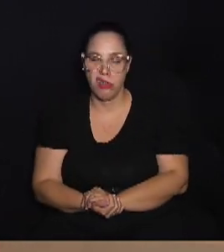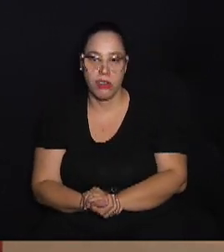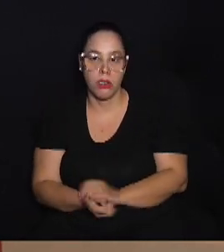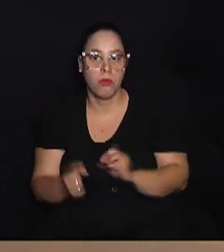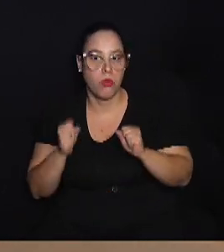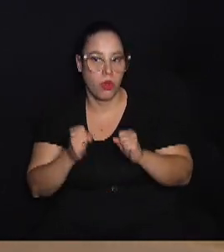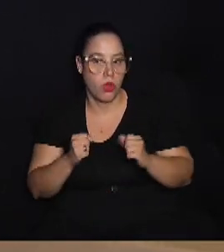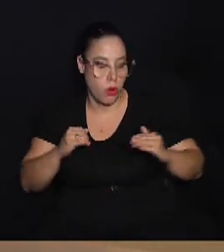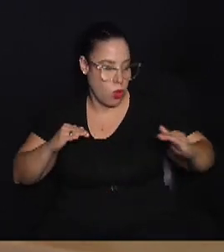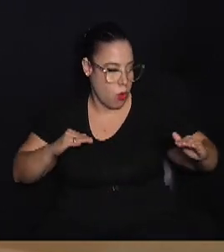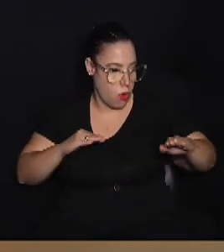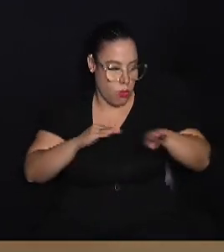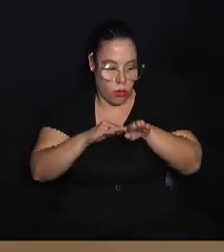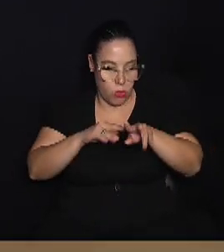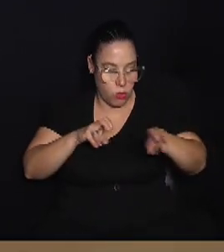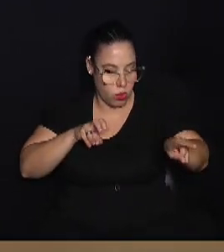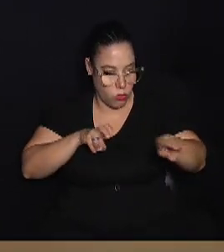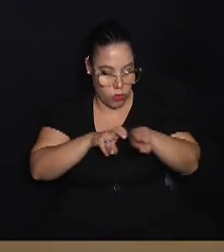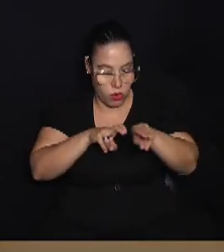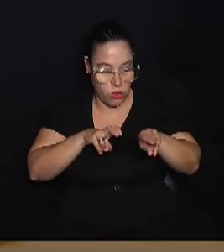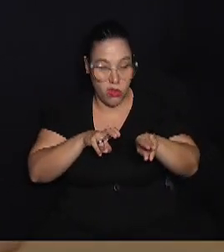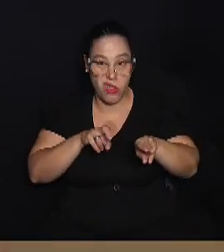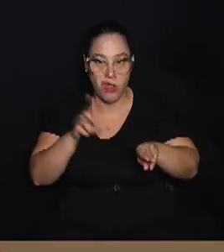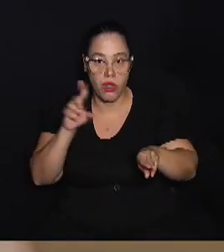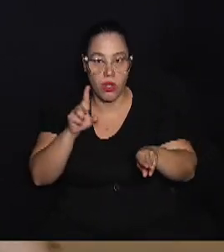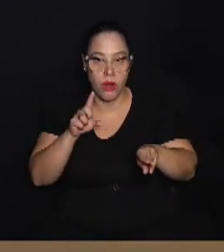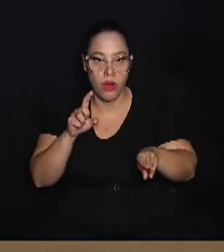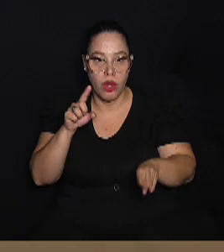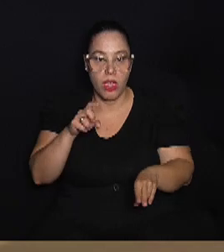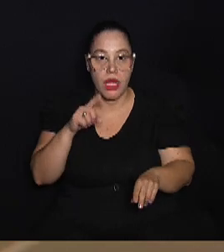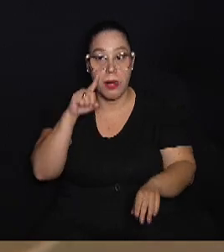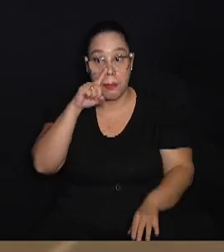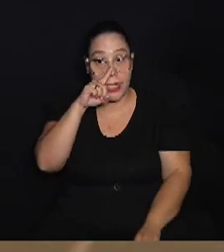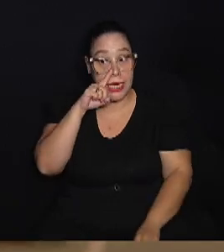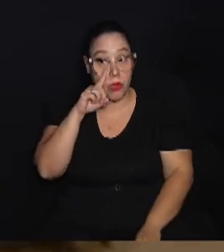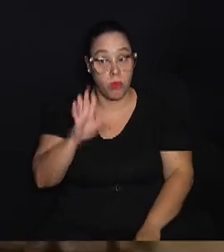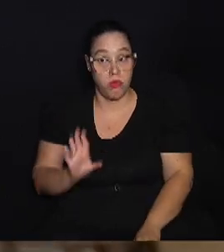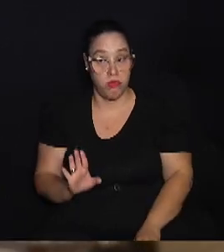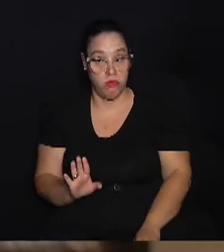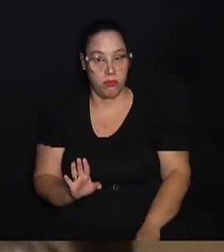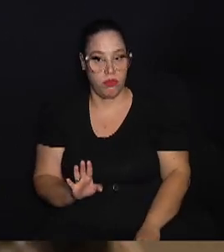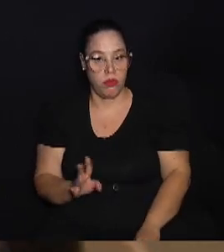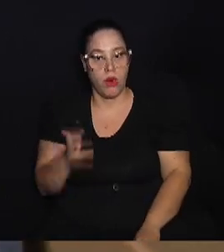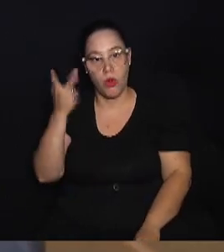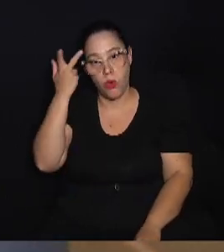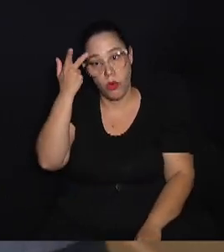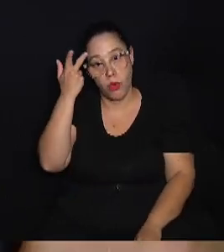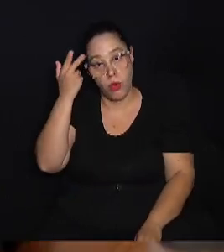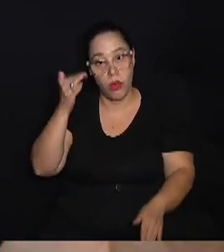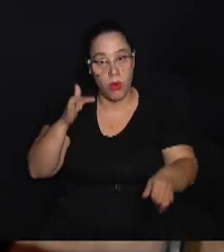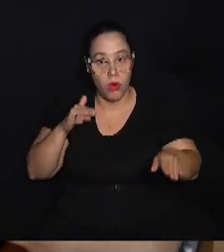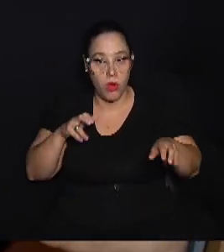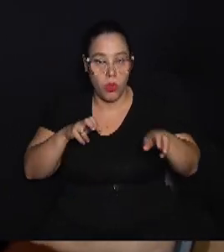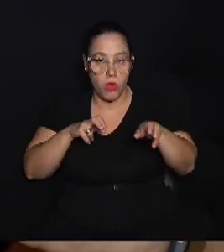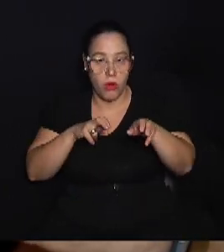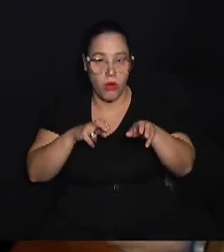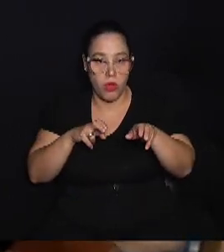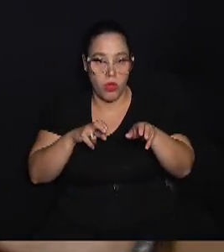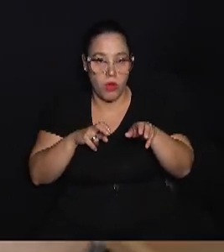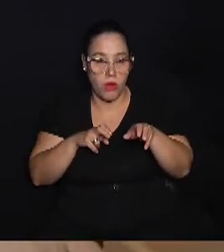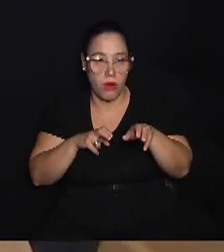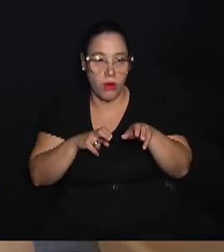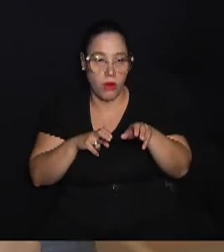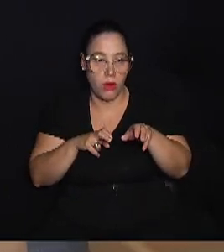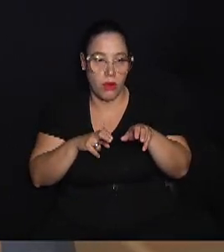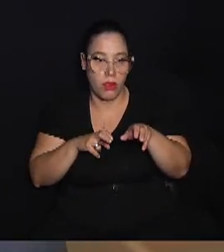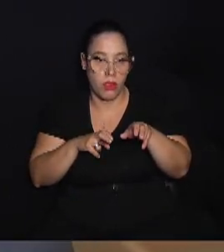posso chocar minha cadeira com a sua, desde que eu não coloque você em risco. Então é normal eu bater, não sei se vocês conseguem ver a